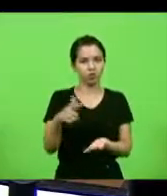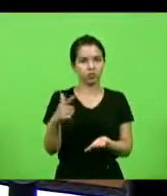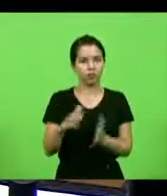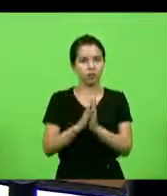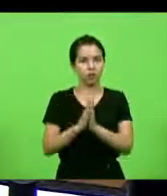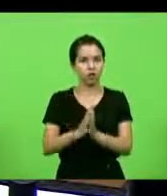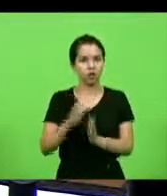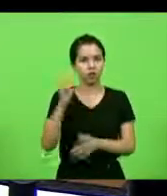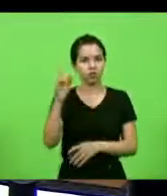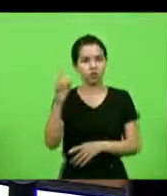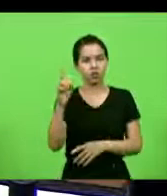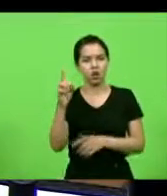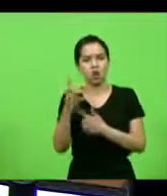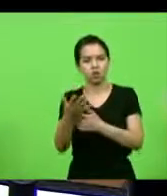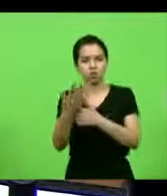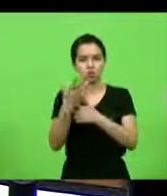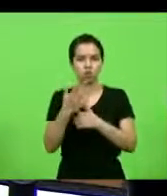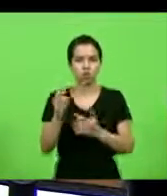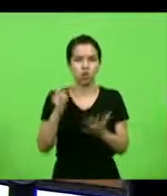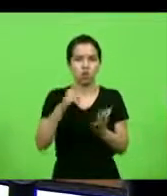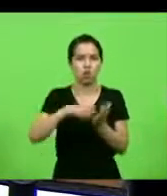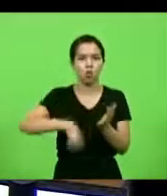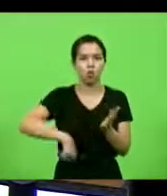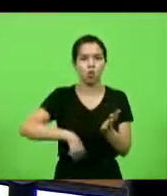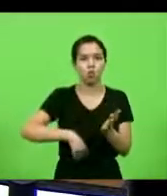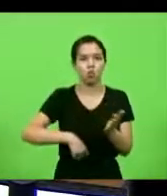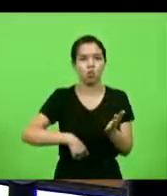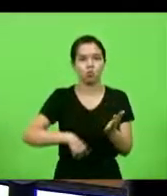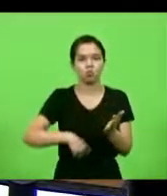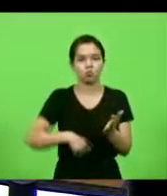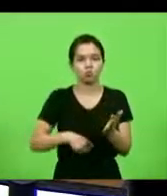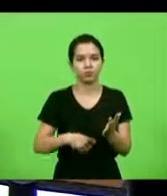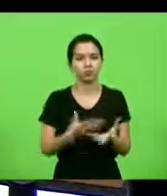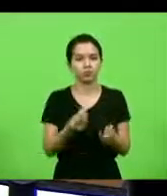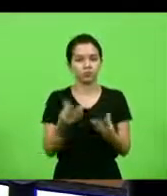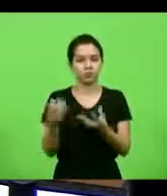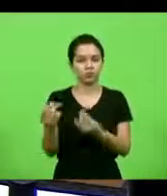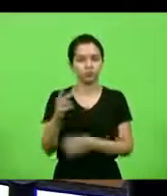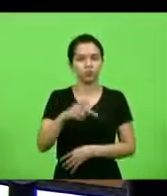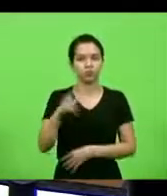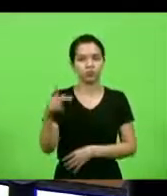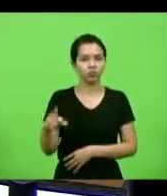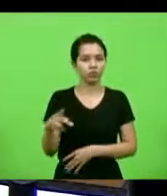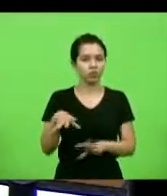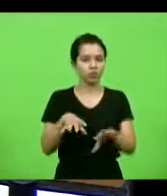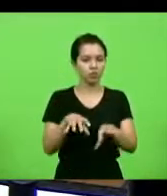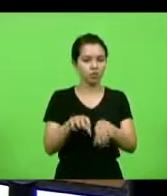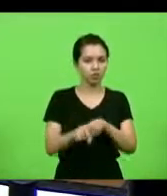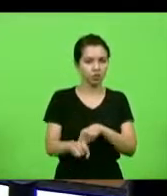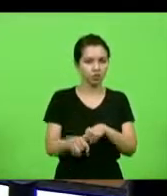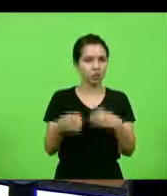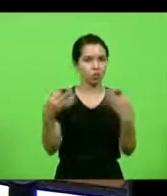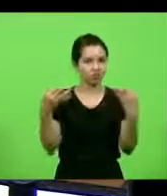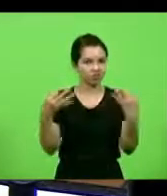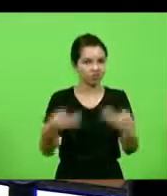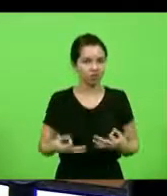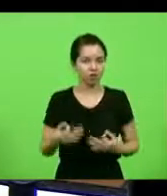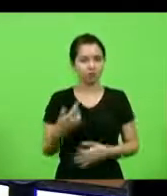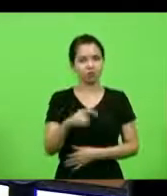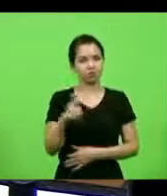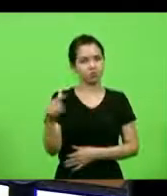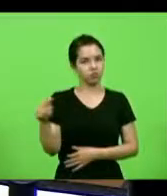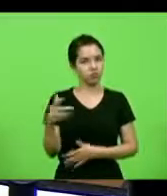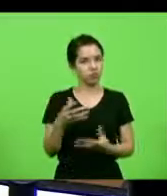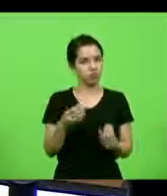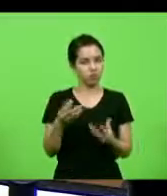um concurso para fazer um concurso. Muitos desses professores não tiveram uma formação adequada. Muito